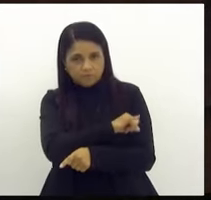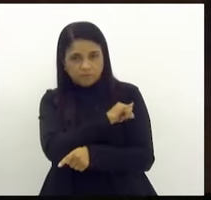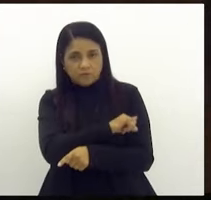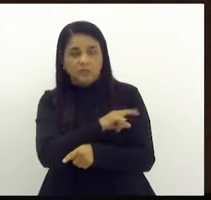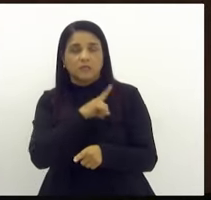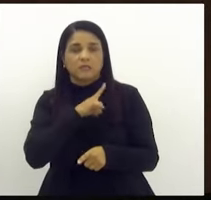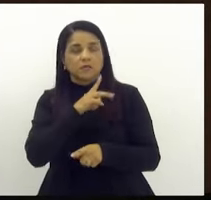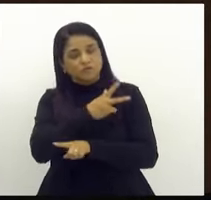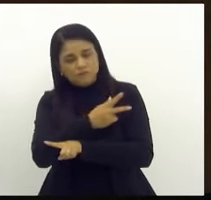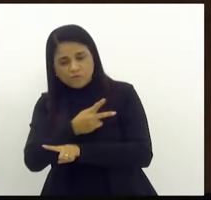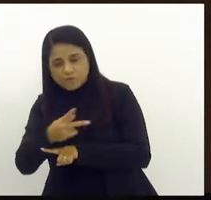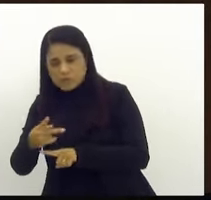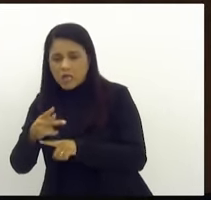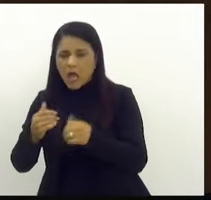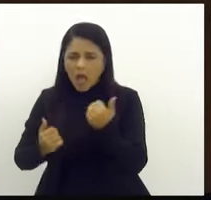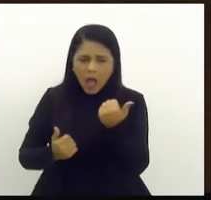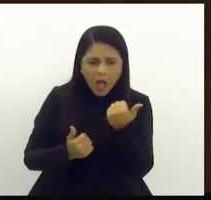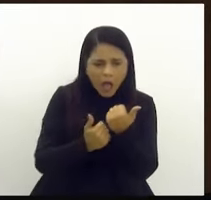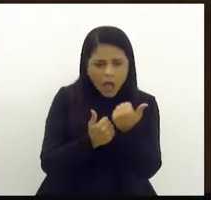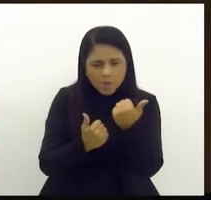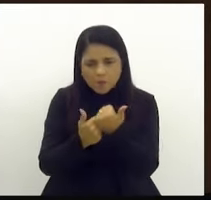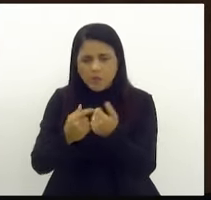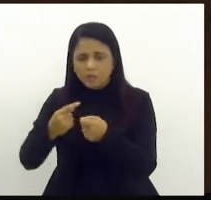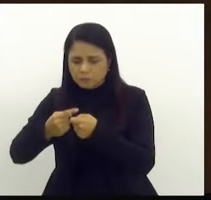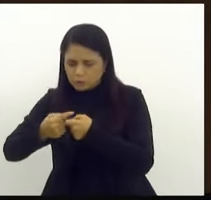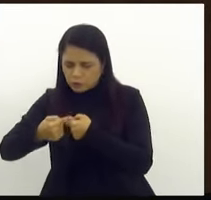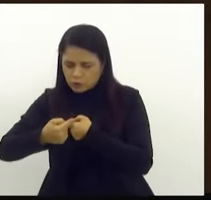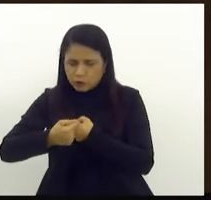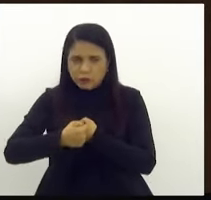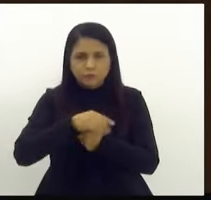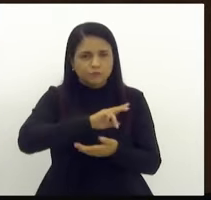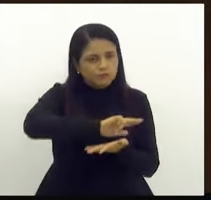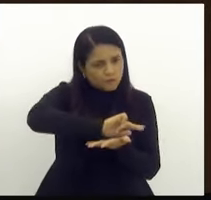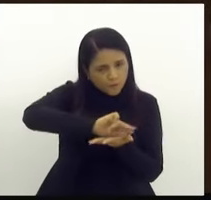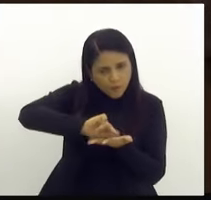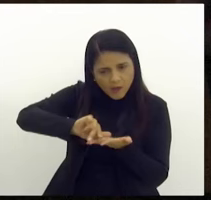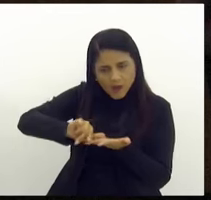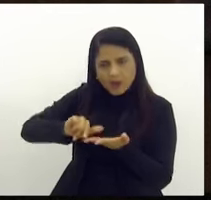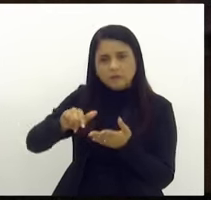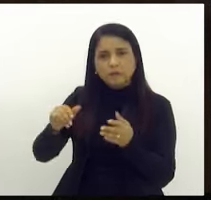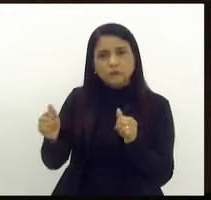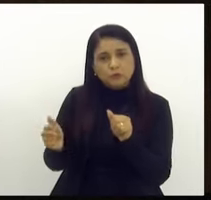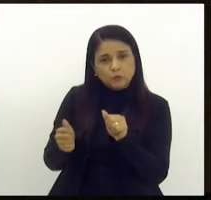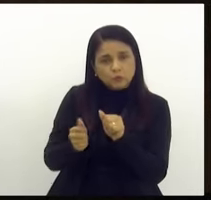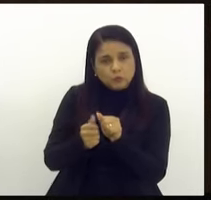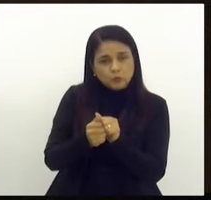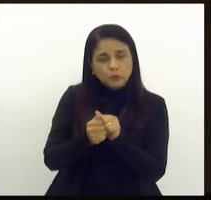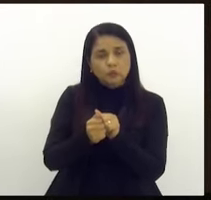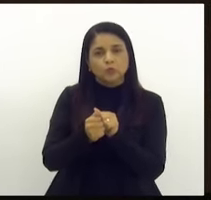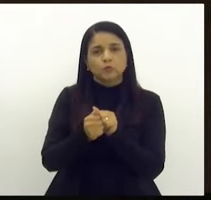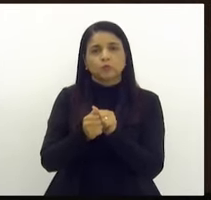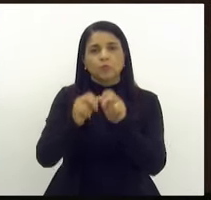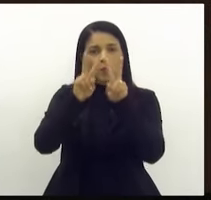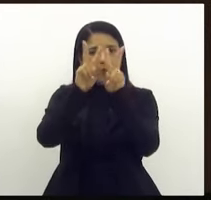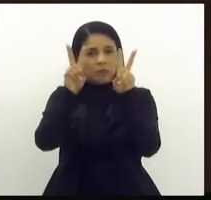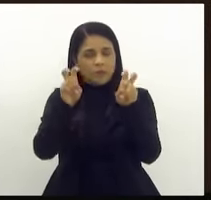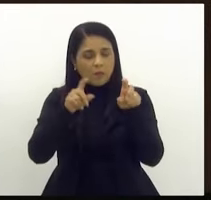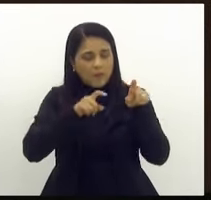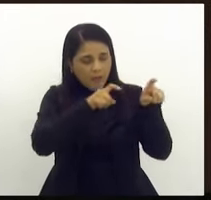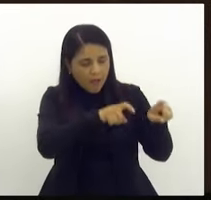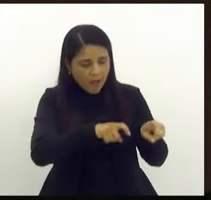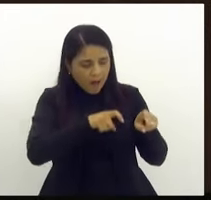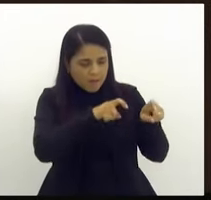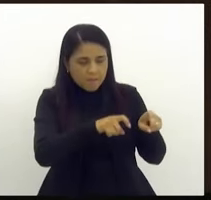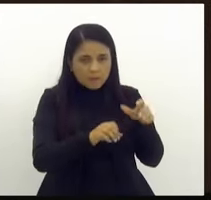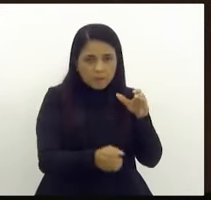temos visitado apoiado em diversos municípios trazendo junto né esse tema da produção de alimentos